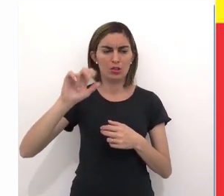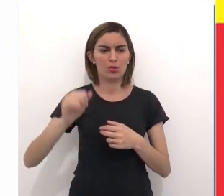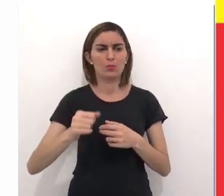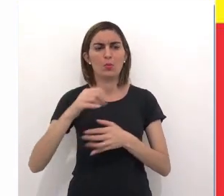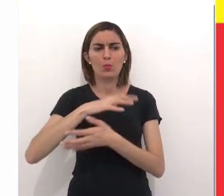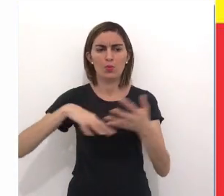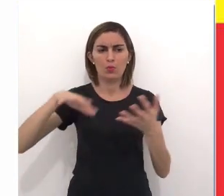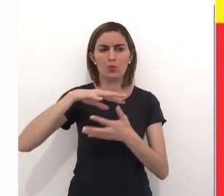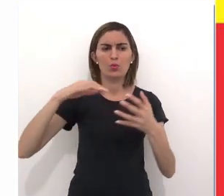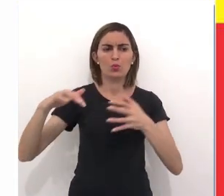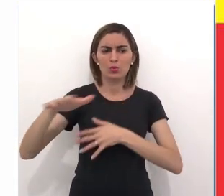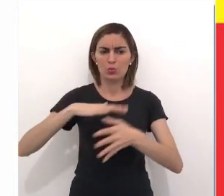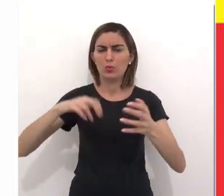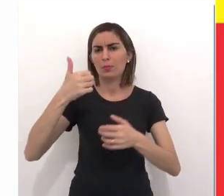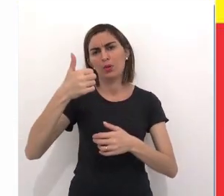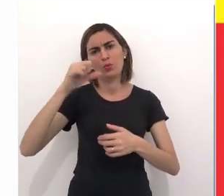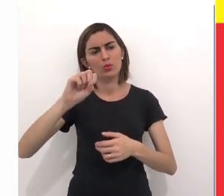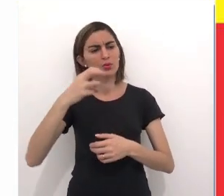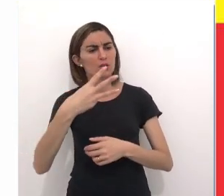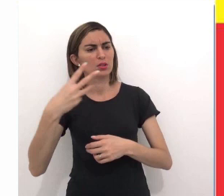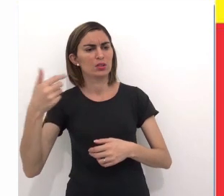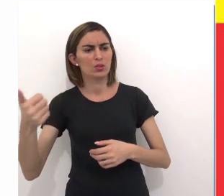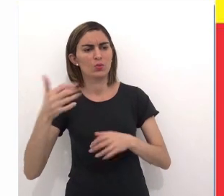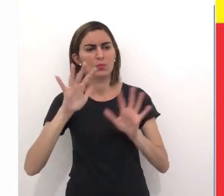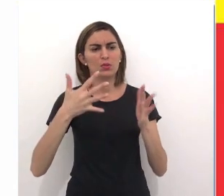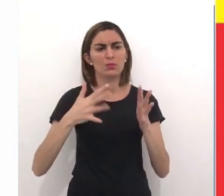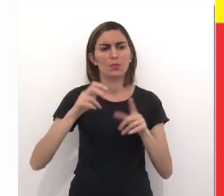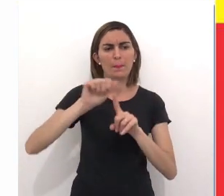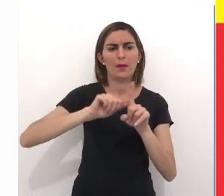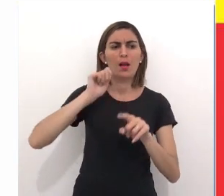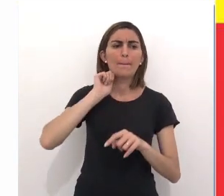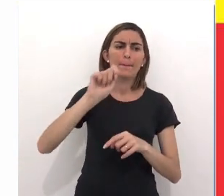em 1831, nos meses de abril,